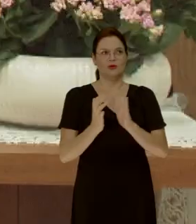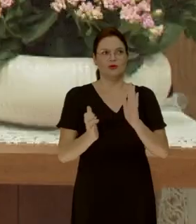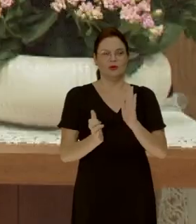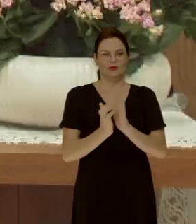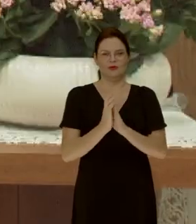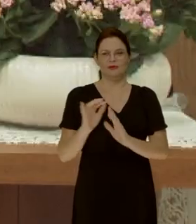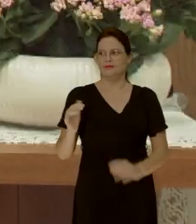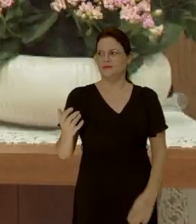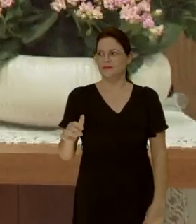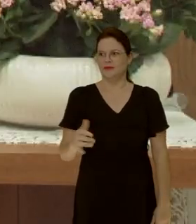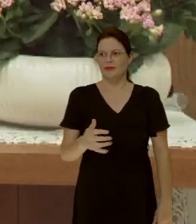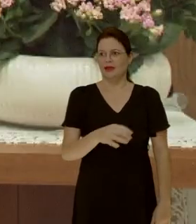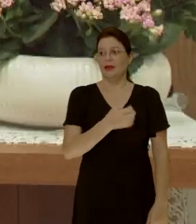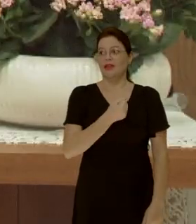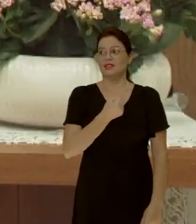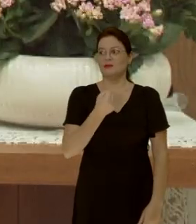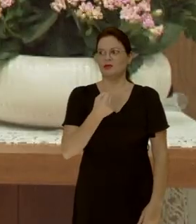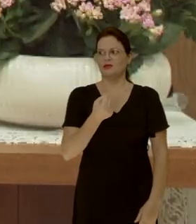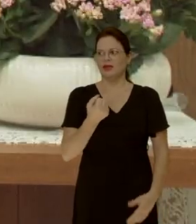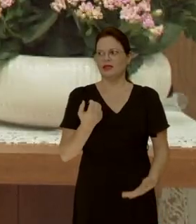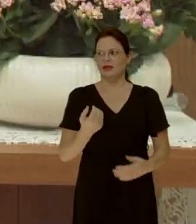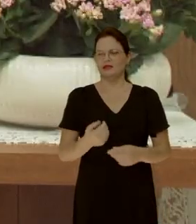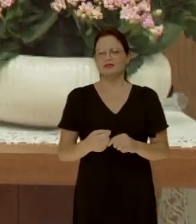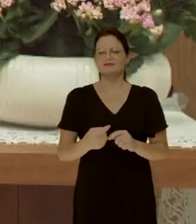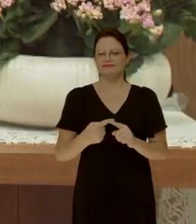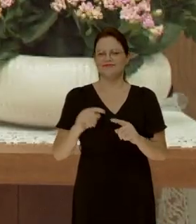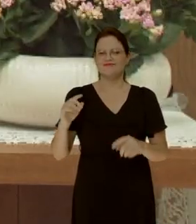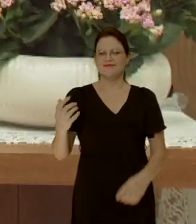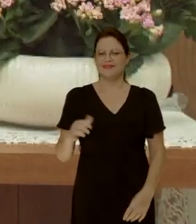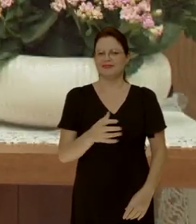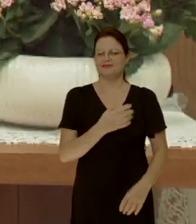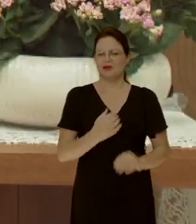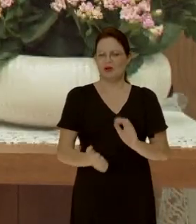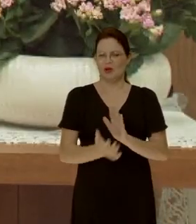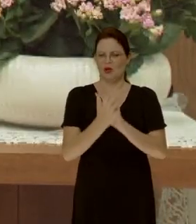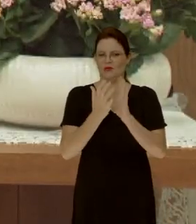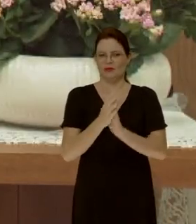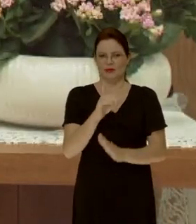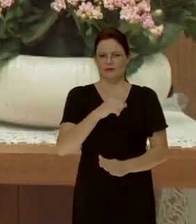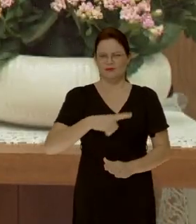esse louvor, nós vamos estar orando em nosso coração.